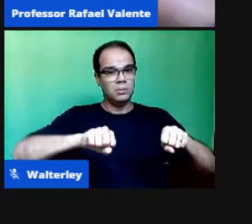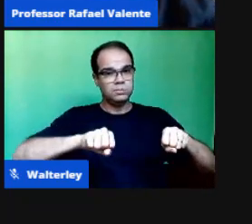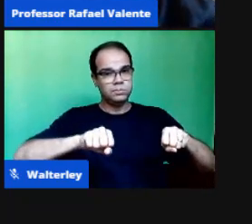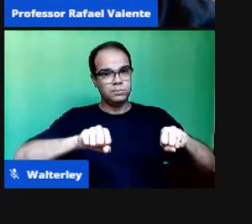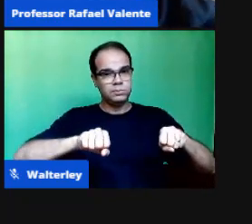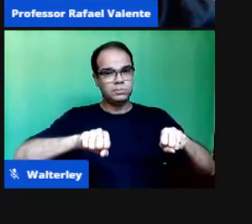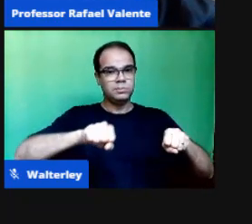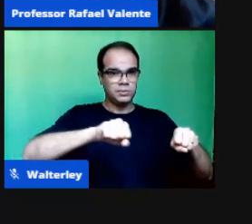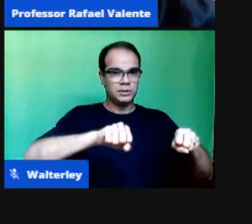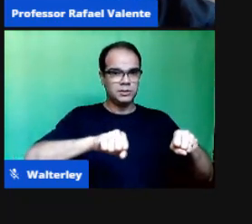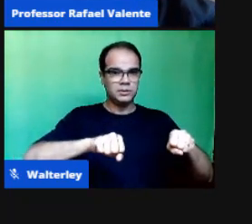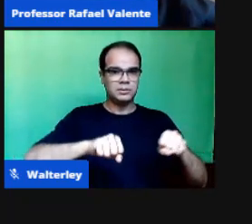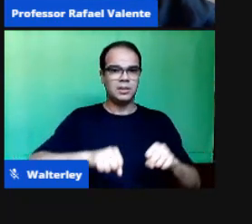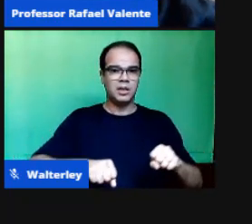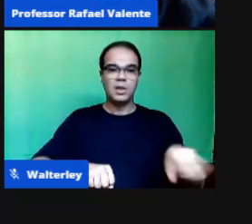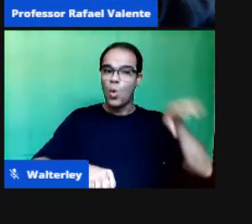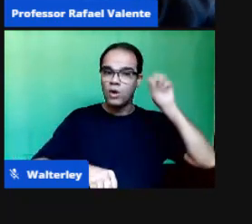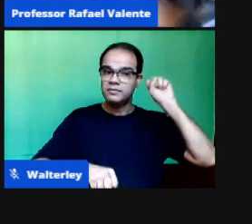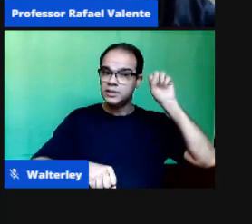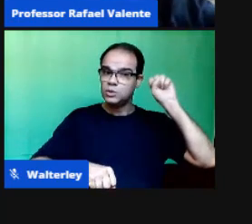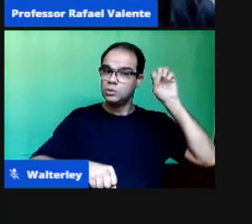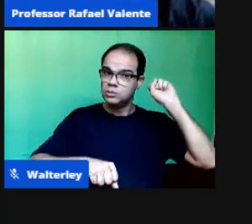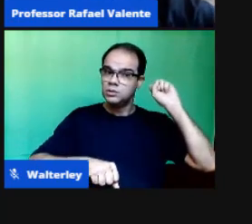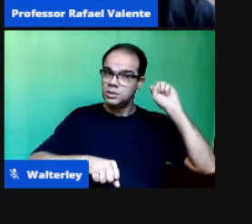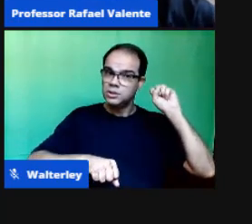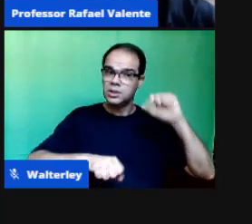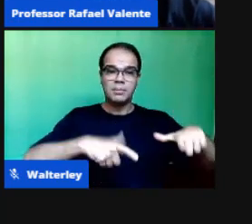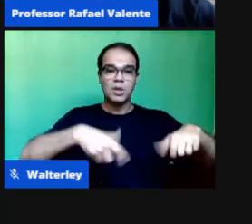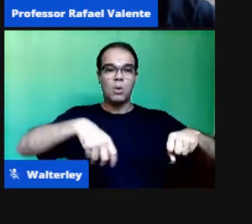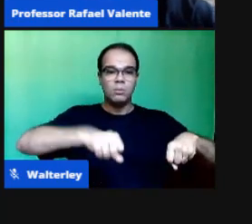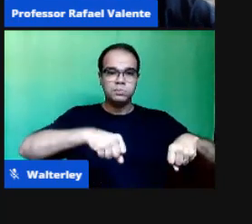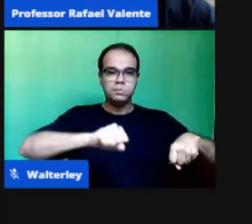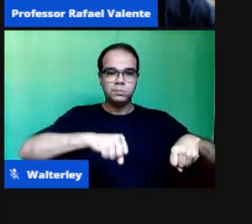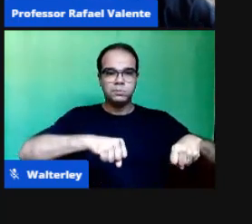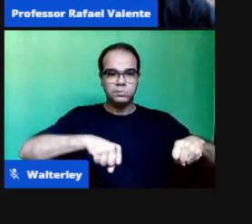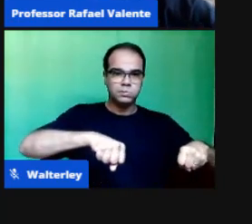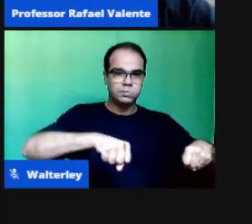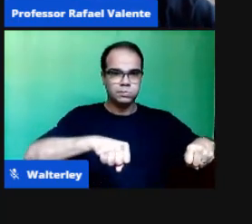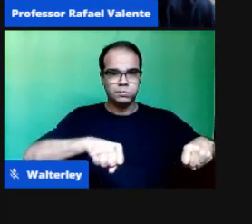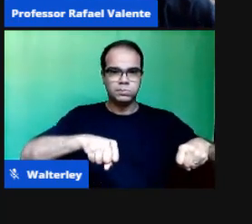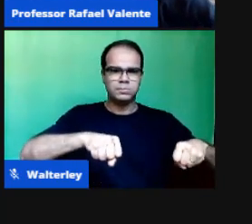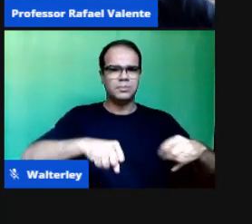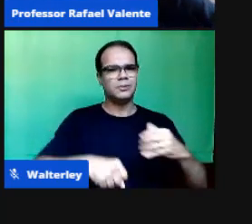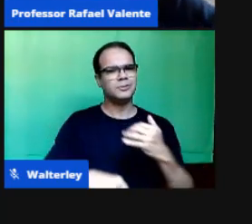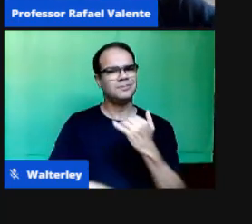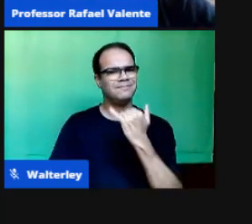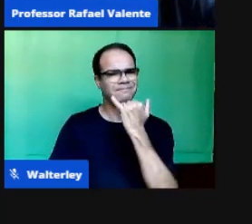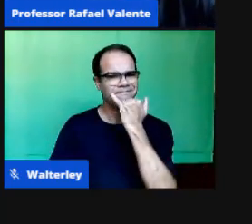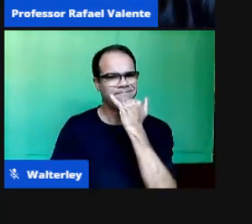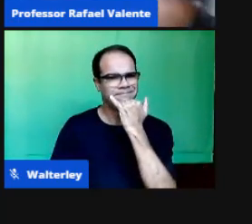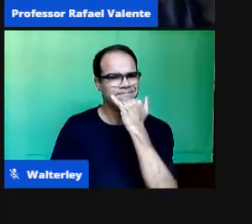e eu estou ouvindo a sua aula enquanto eu estou pilotando a minha moto, você me perdoa. Cara,